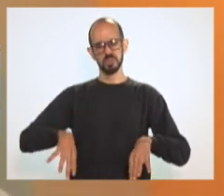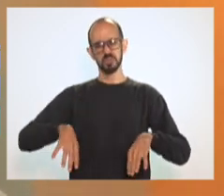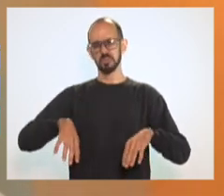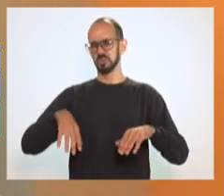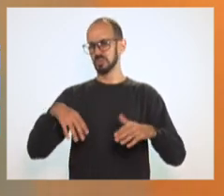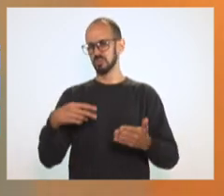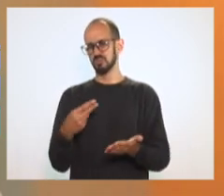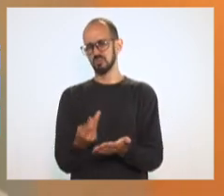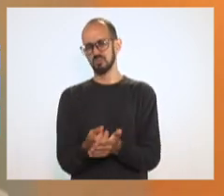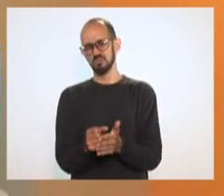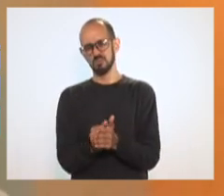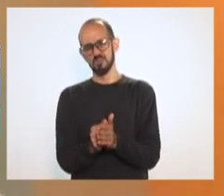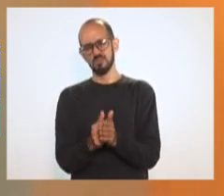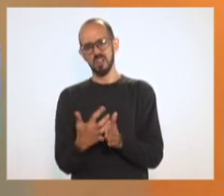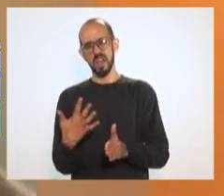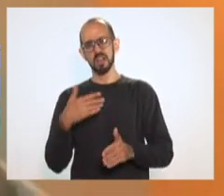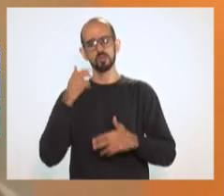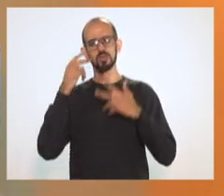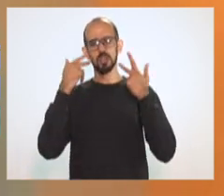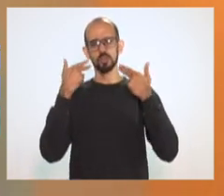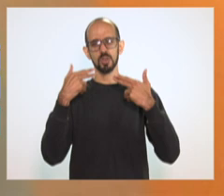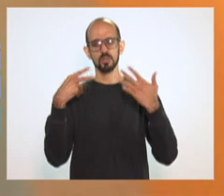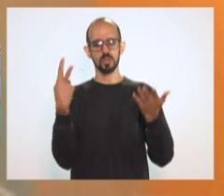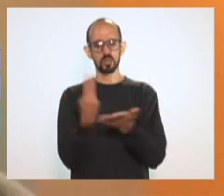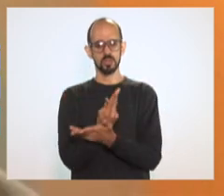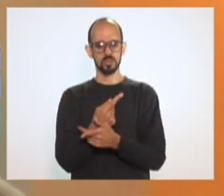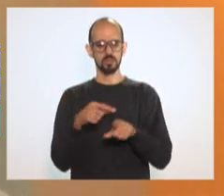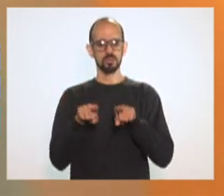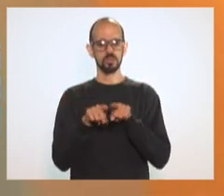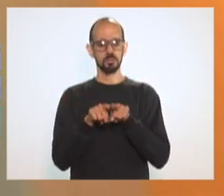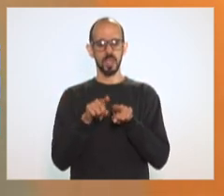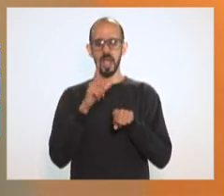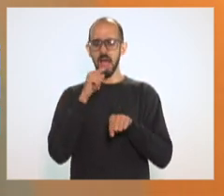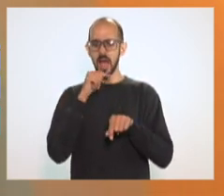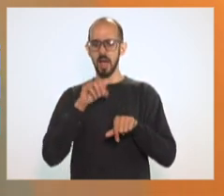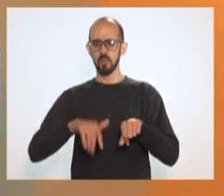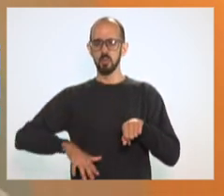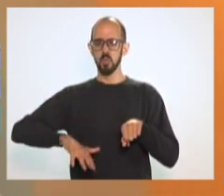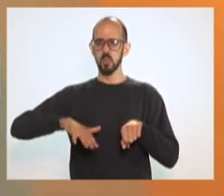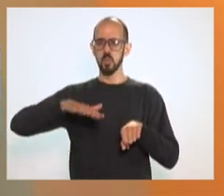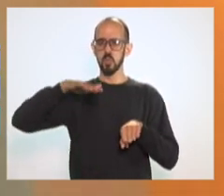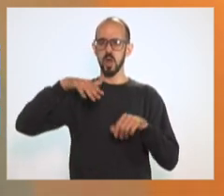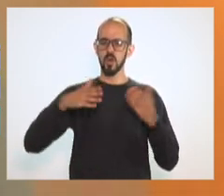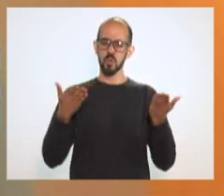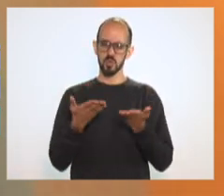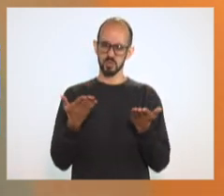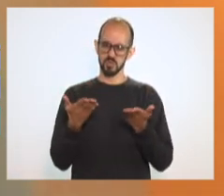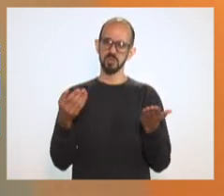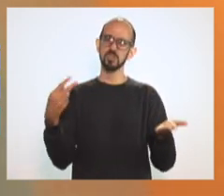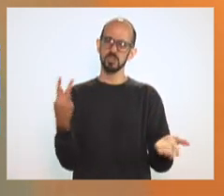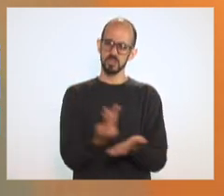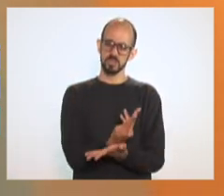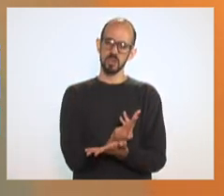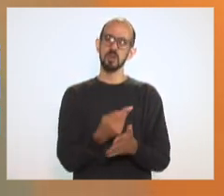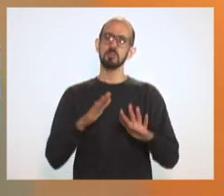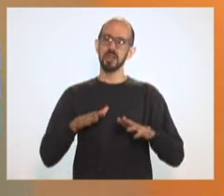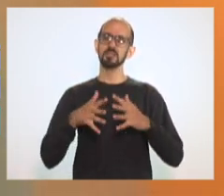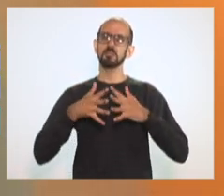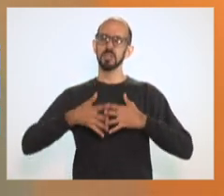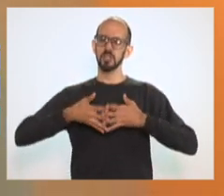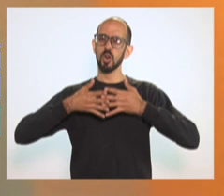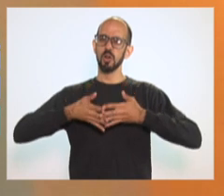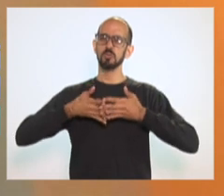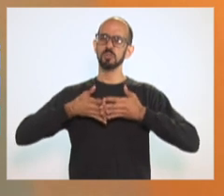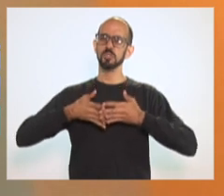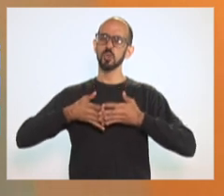anos e hoje mais uma vez uma enchente na Coronel Veiga Petrópolis continua linda Petrópolis continua acolhedora